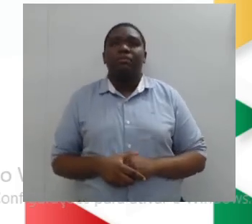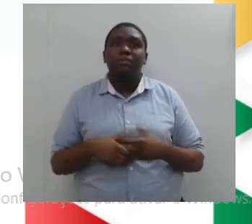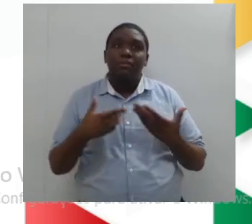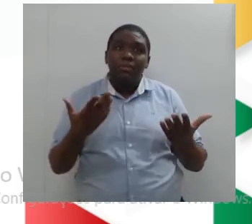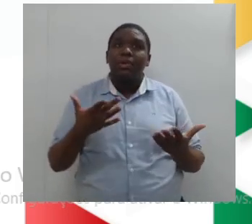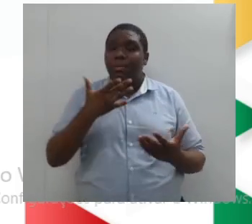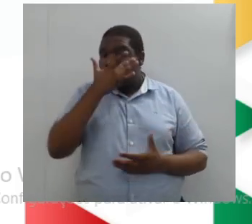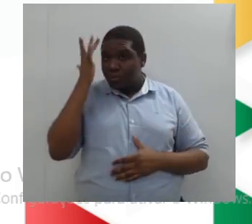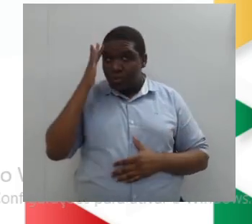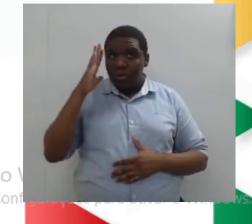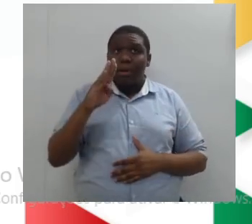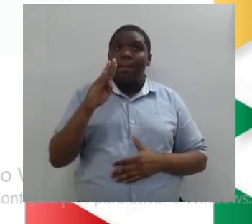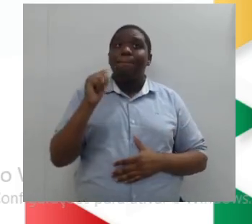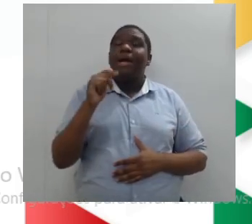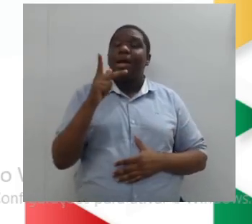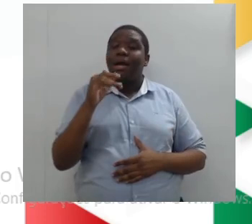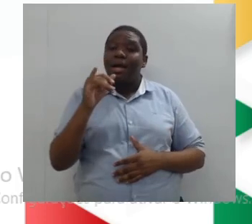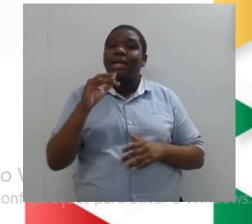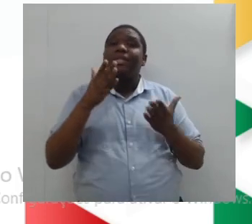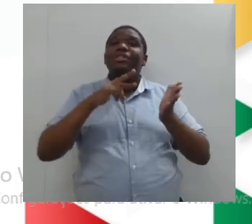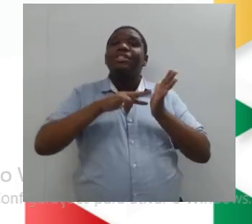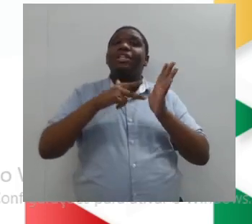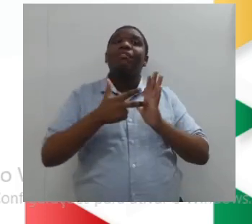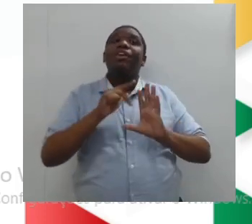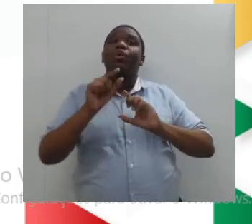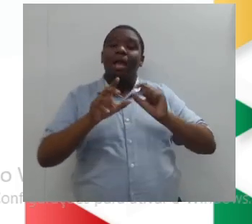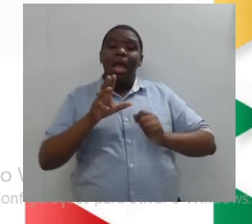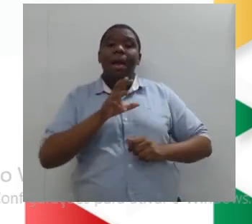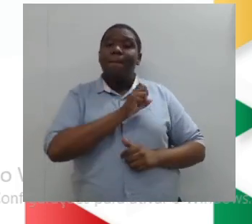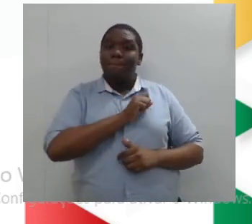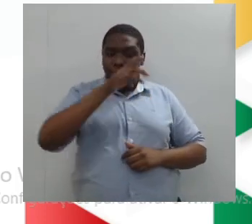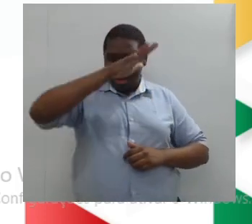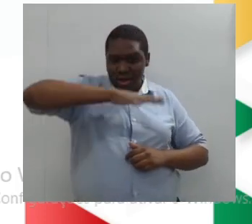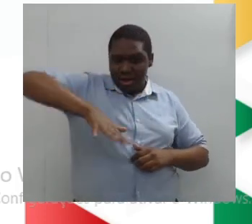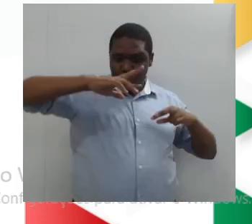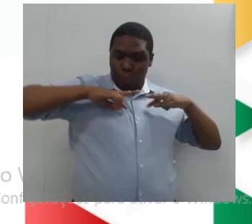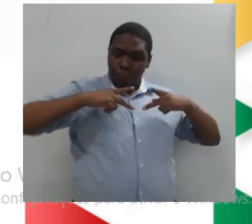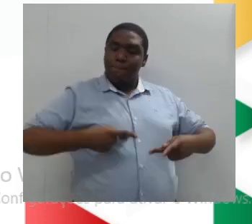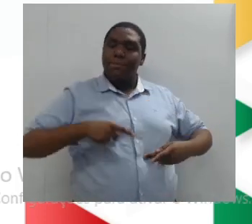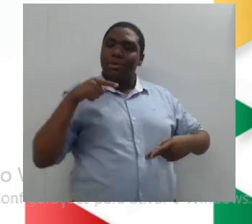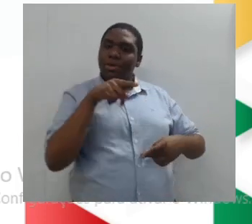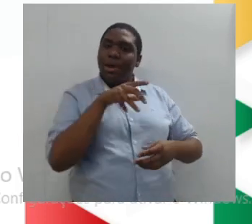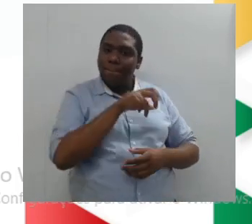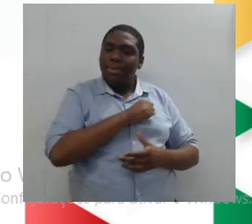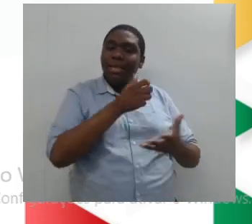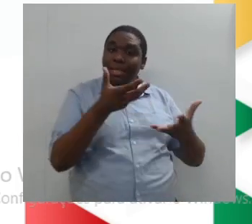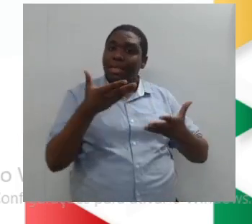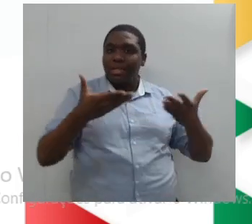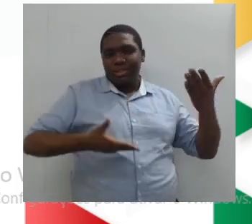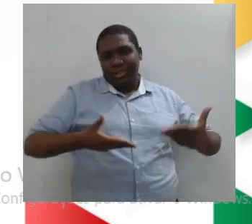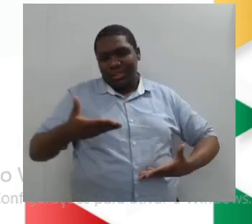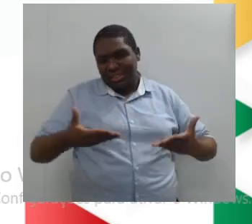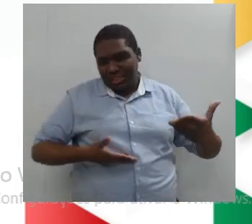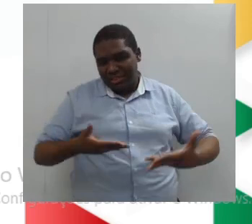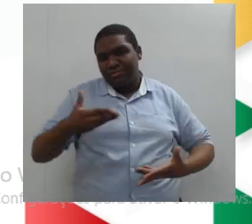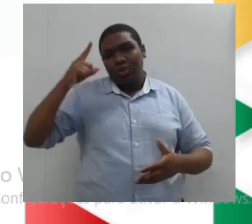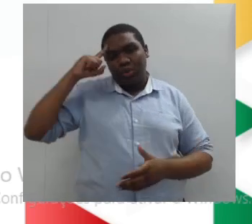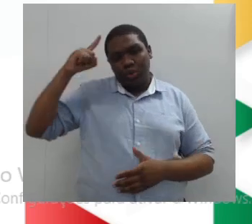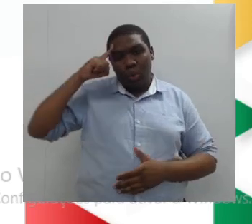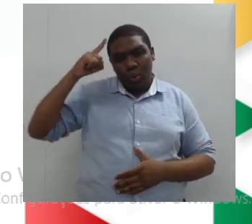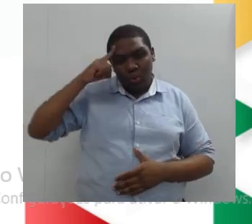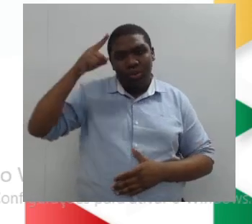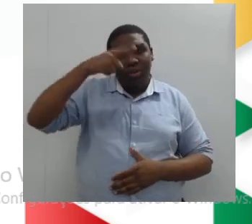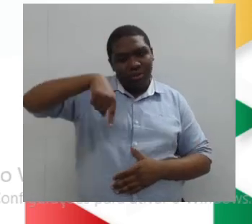um Bahá'í, ser Bahá'í significa amar a humanidade e querer servir todos os dias a